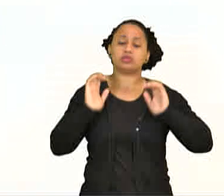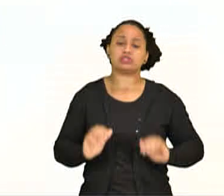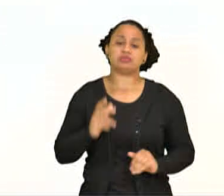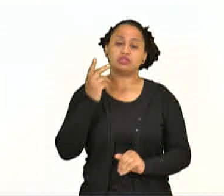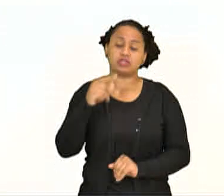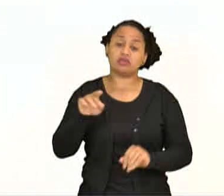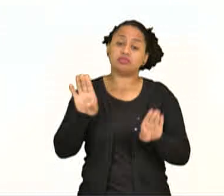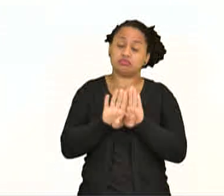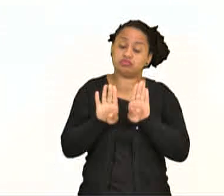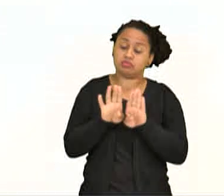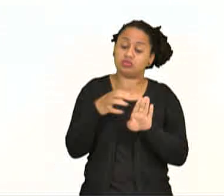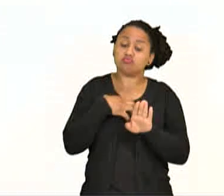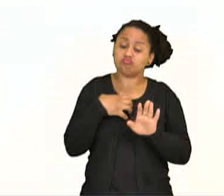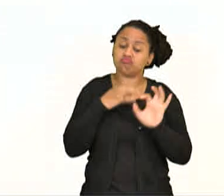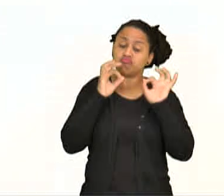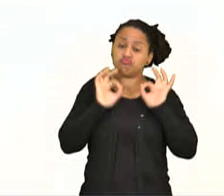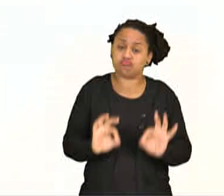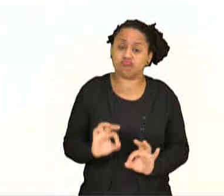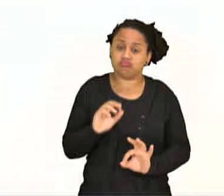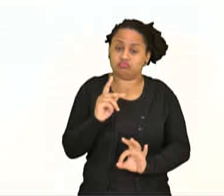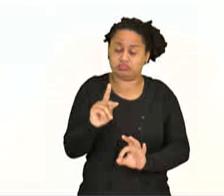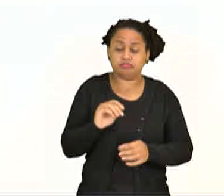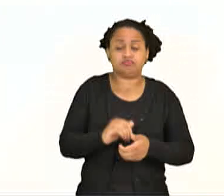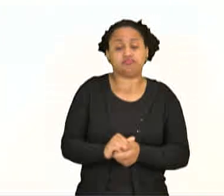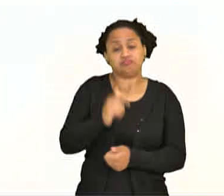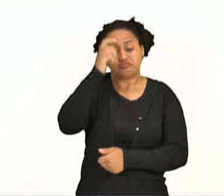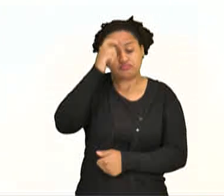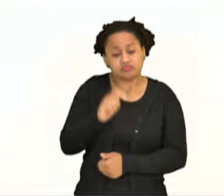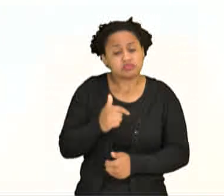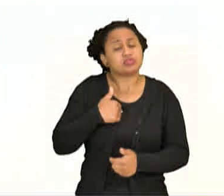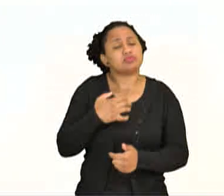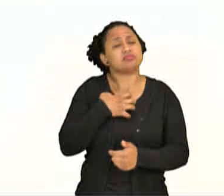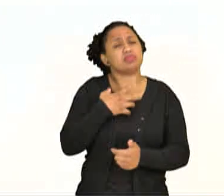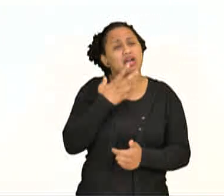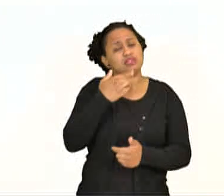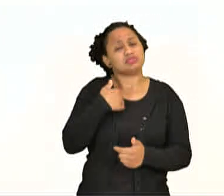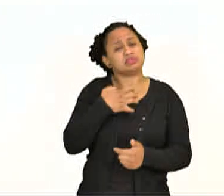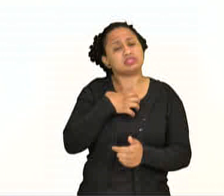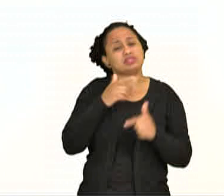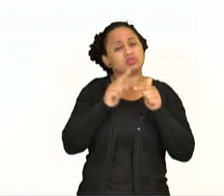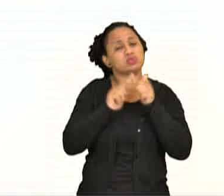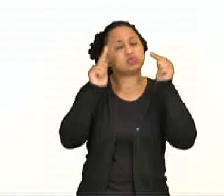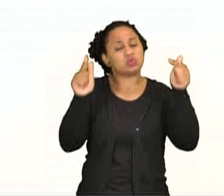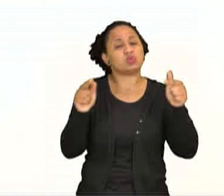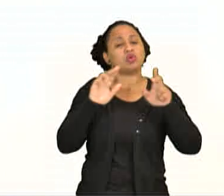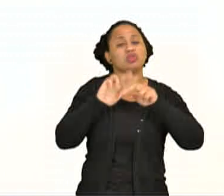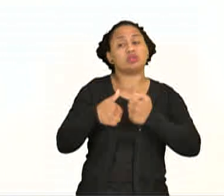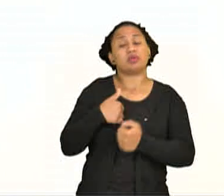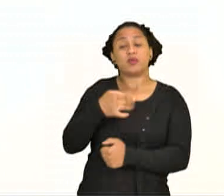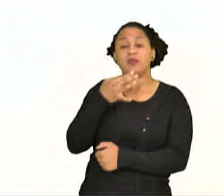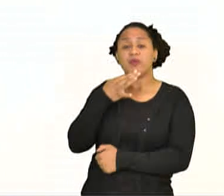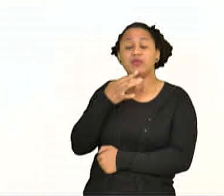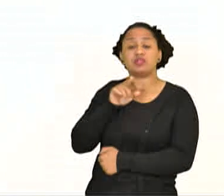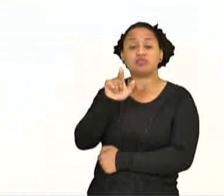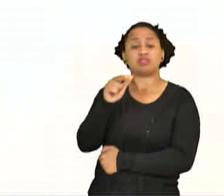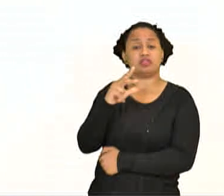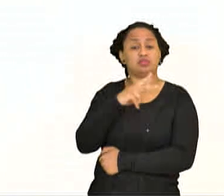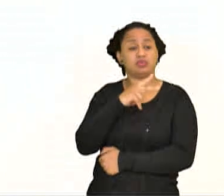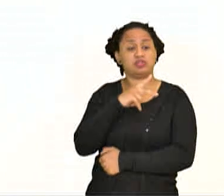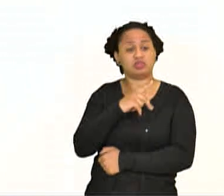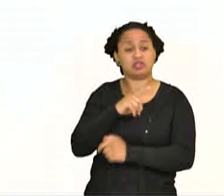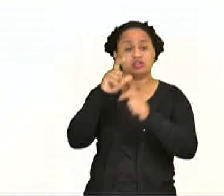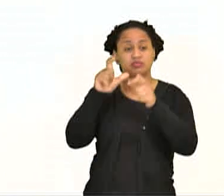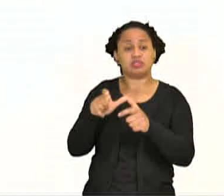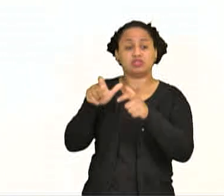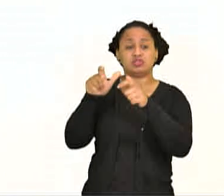sua honestidade, e que eu me considero sortudo por ter lhe conhecido pessoalmente em